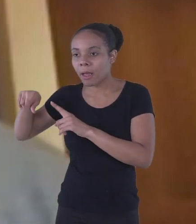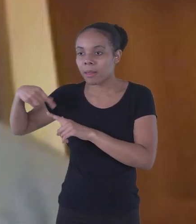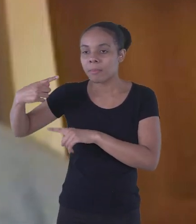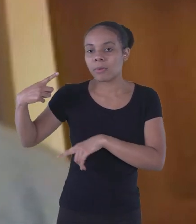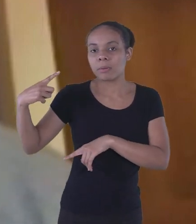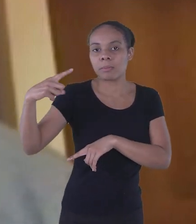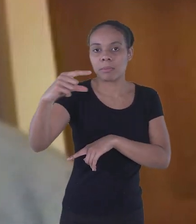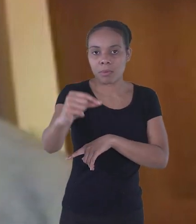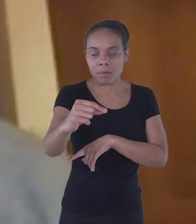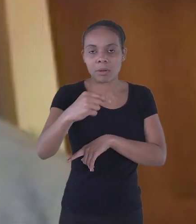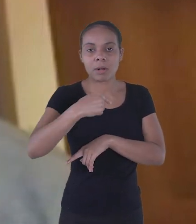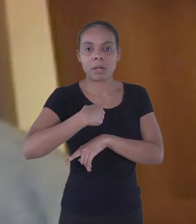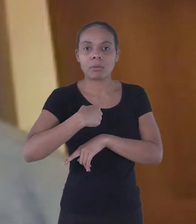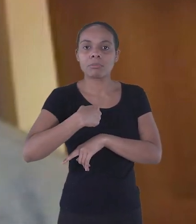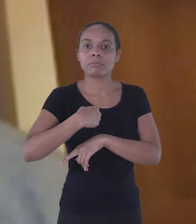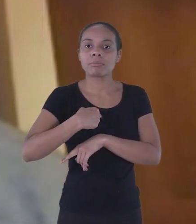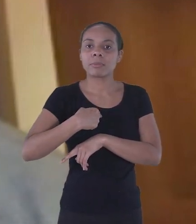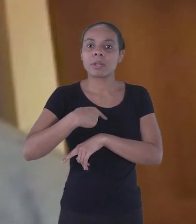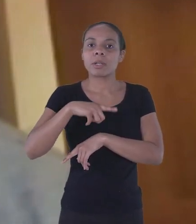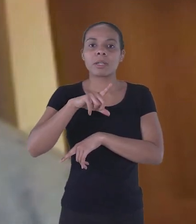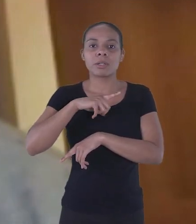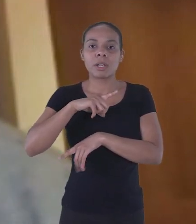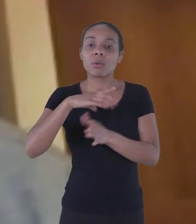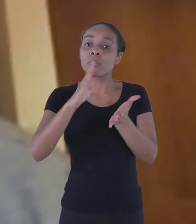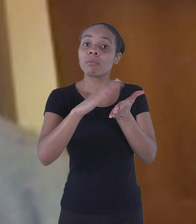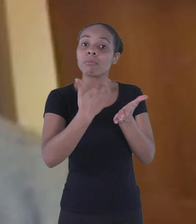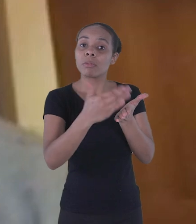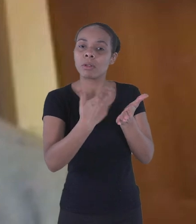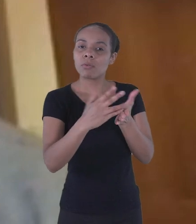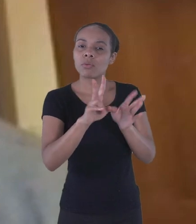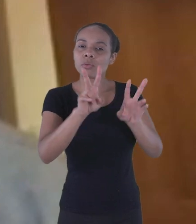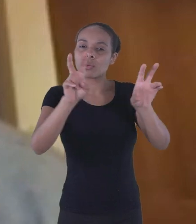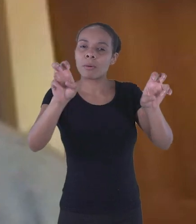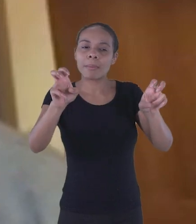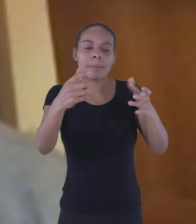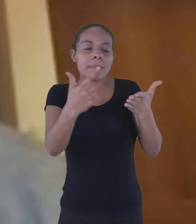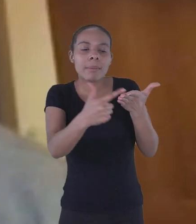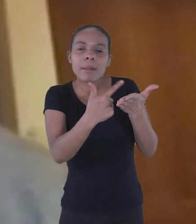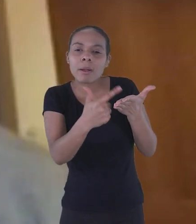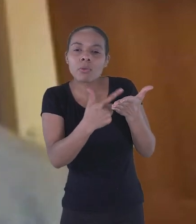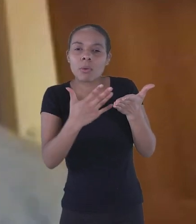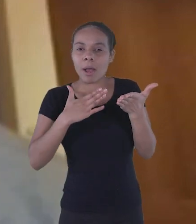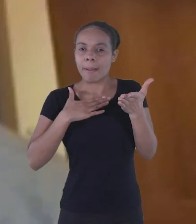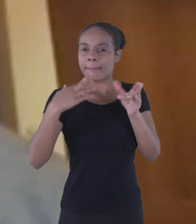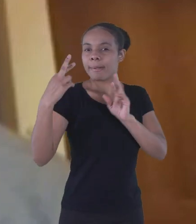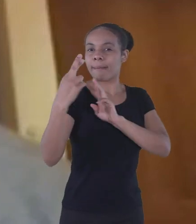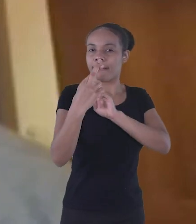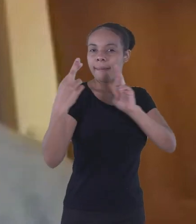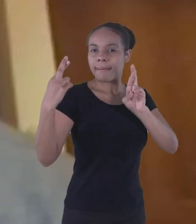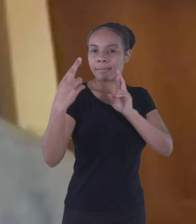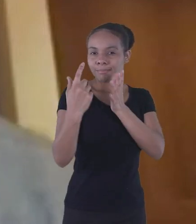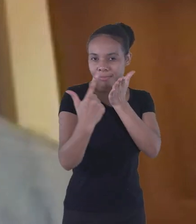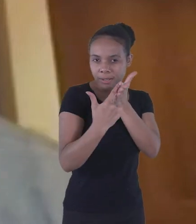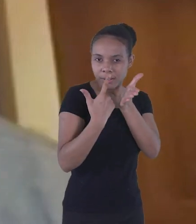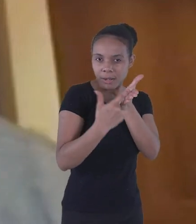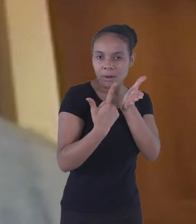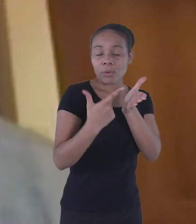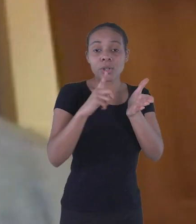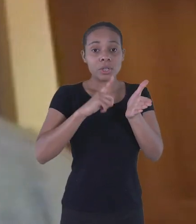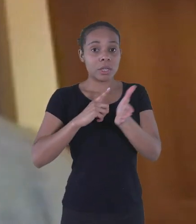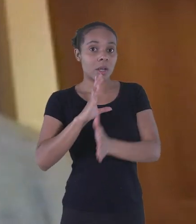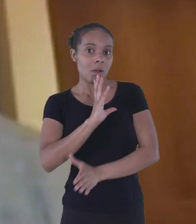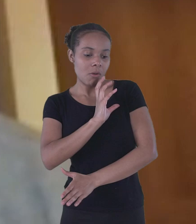tratam muito da minha relação com a literatura e com a idealização que eu tenho da literatura. Nesse romance,